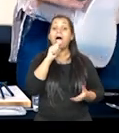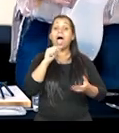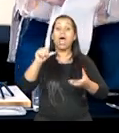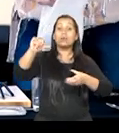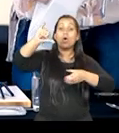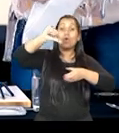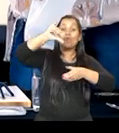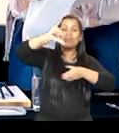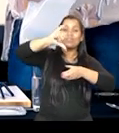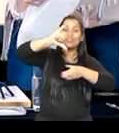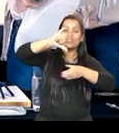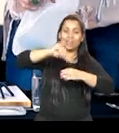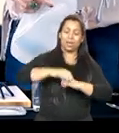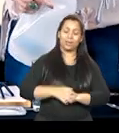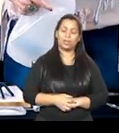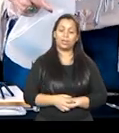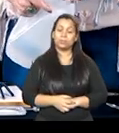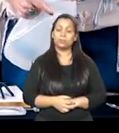vinagre.